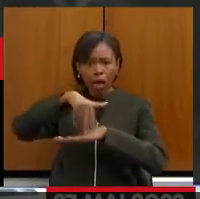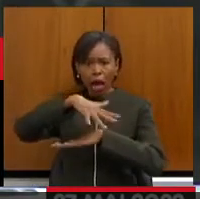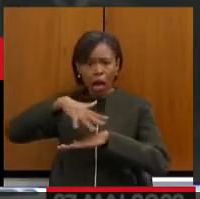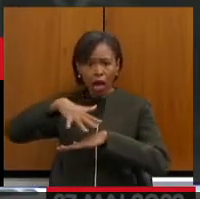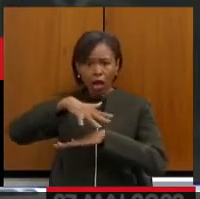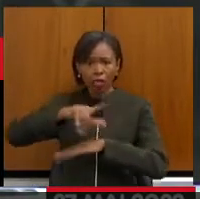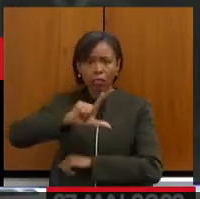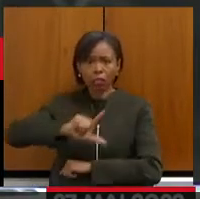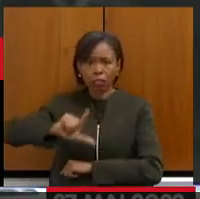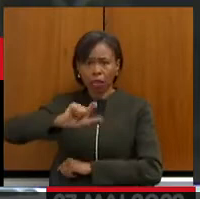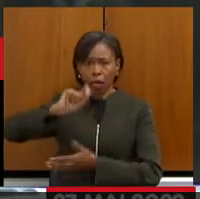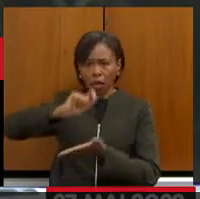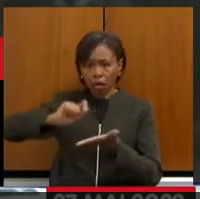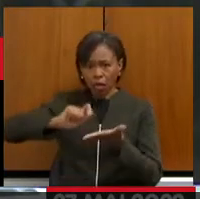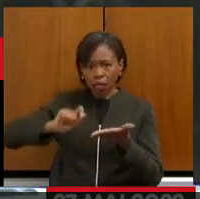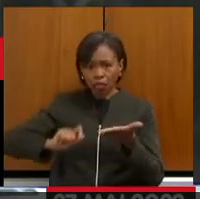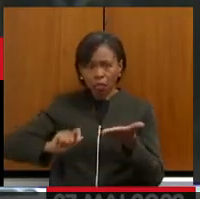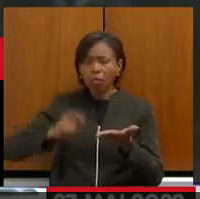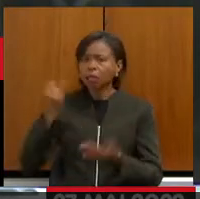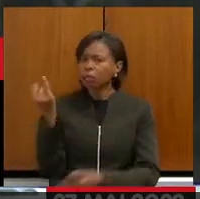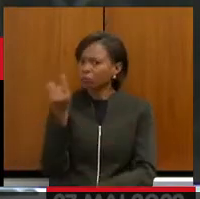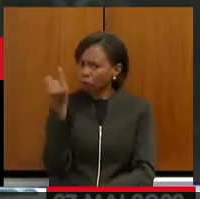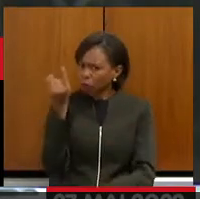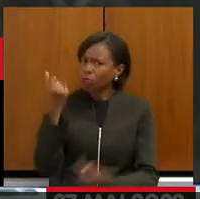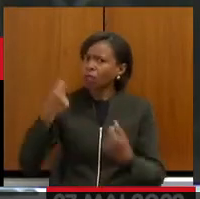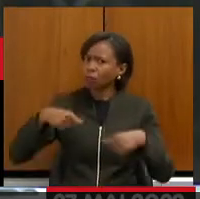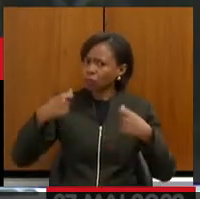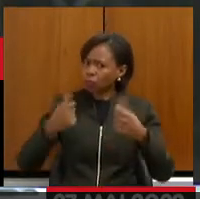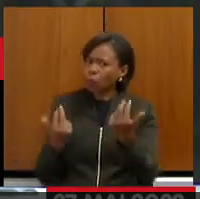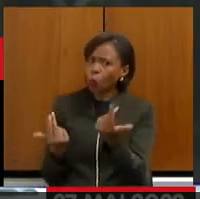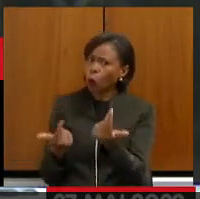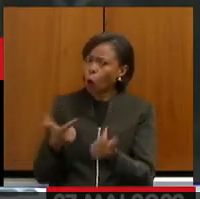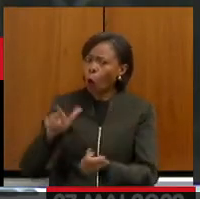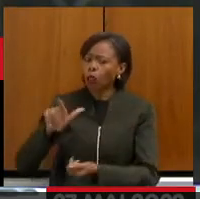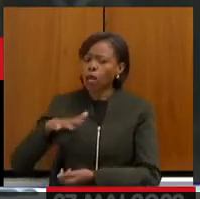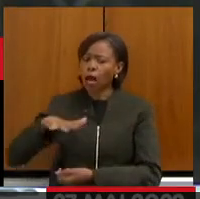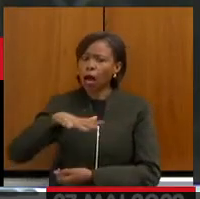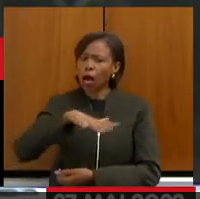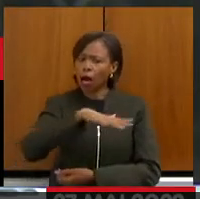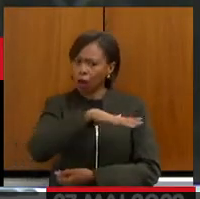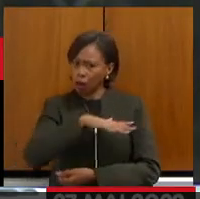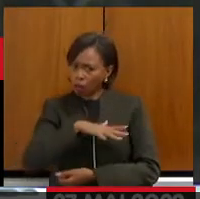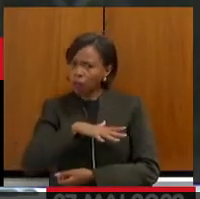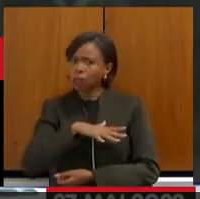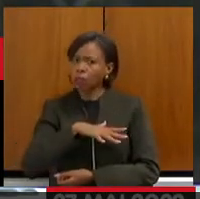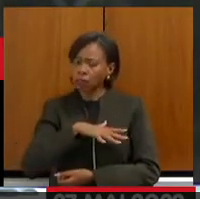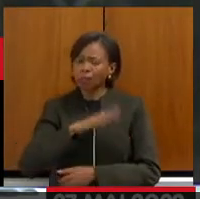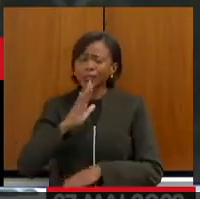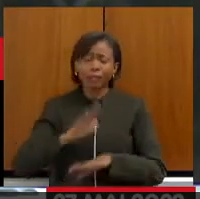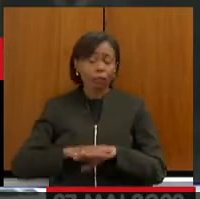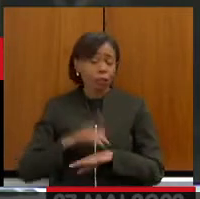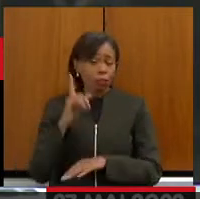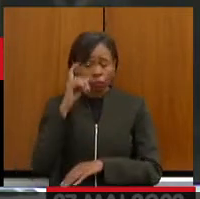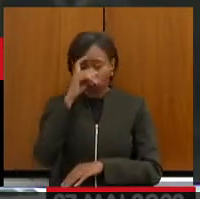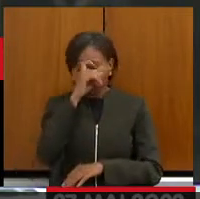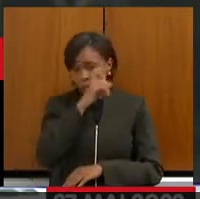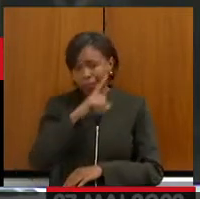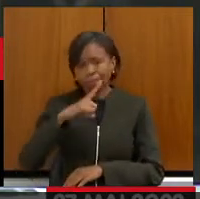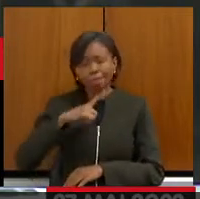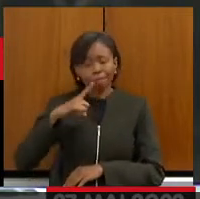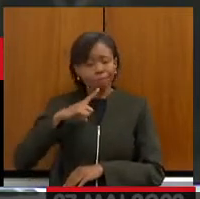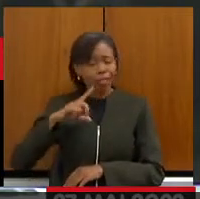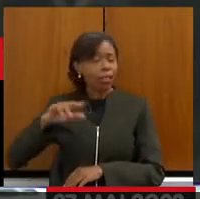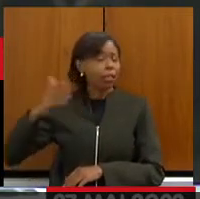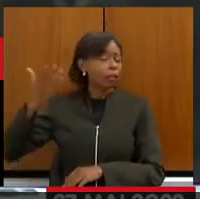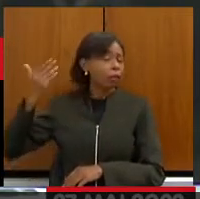é tão fundamental quanto em outras tantas áreas as dificuldades encontradas na a